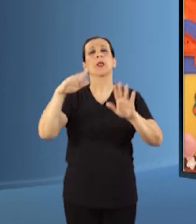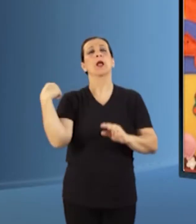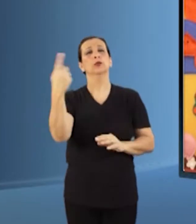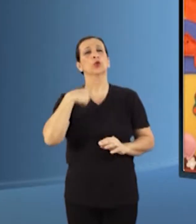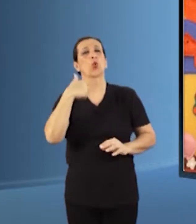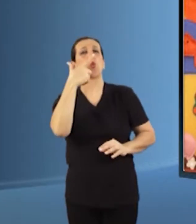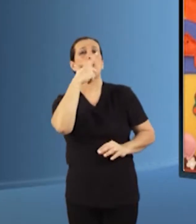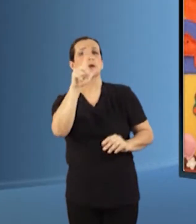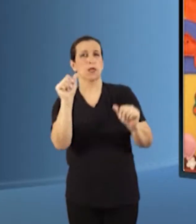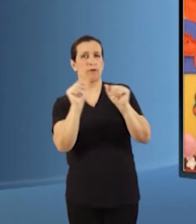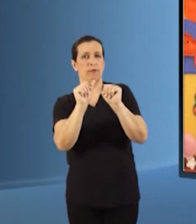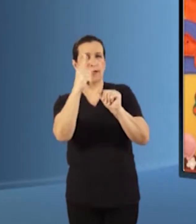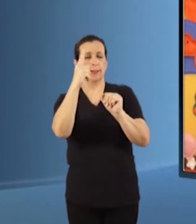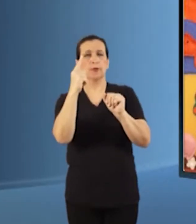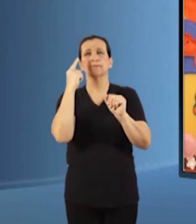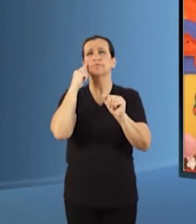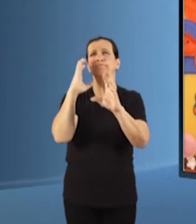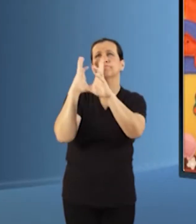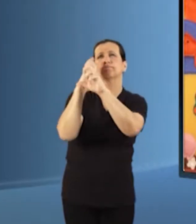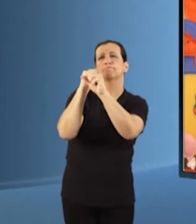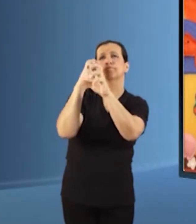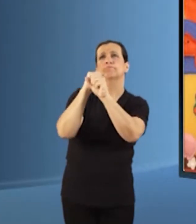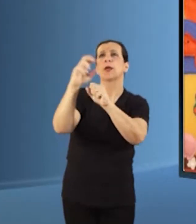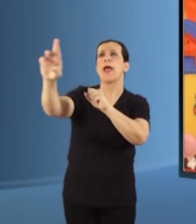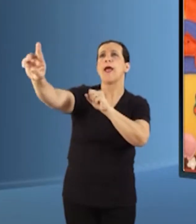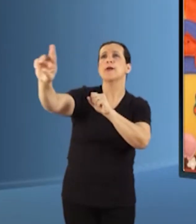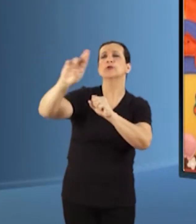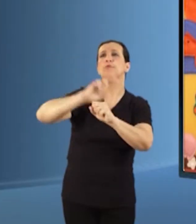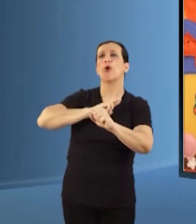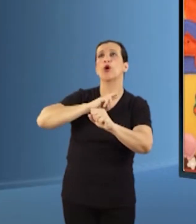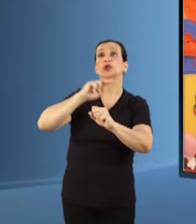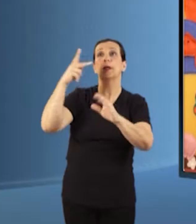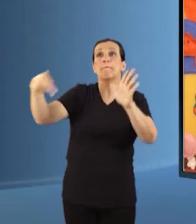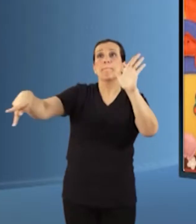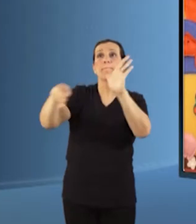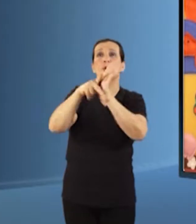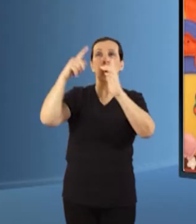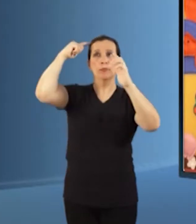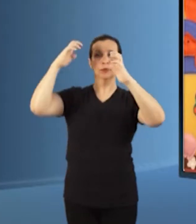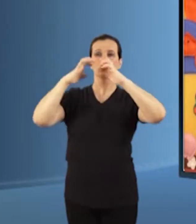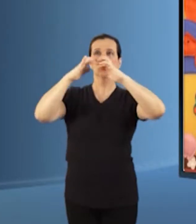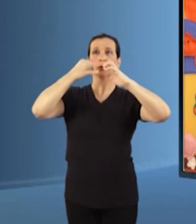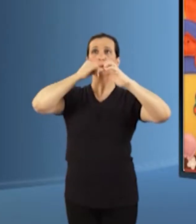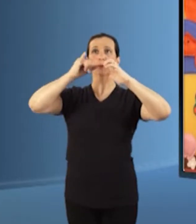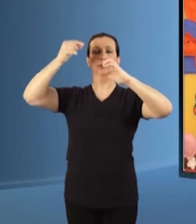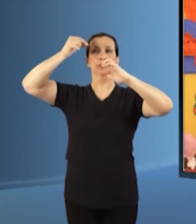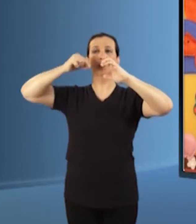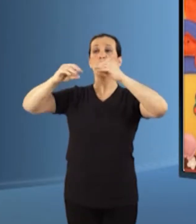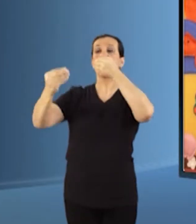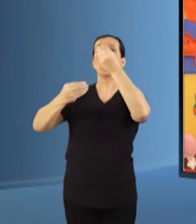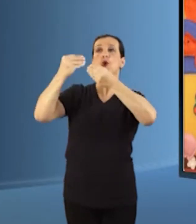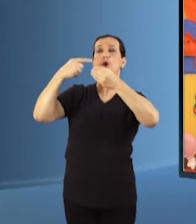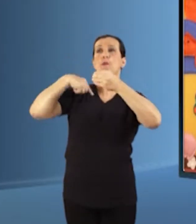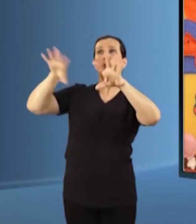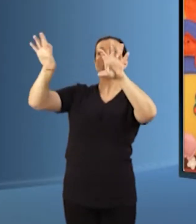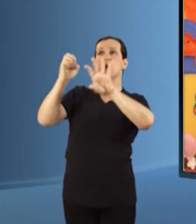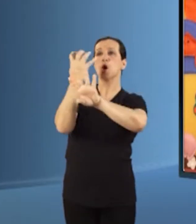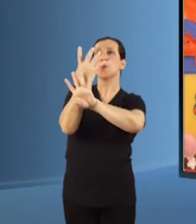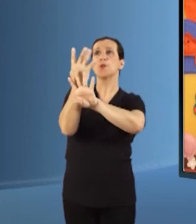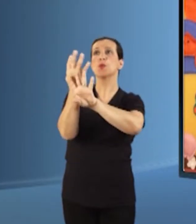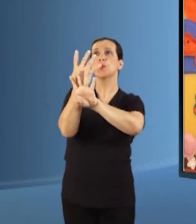uma medida tanto da resposta do próprio nervo, como que o nervo está respondendo a essa